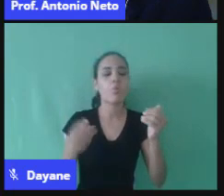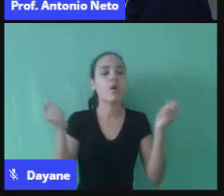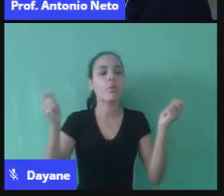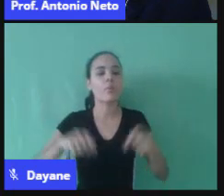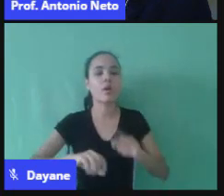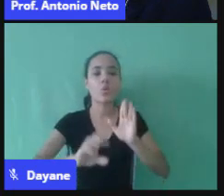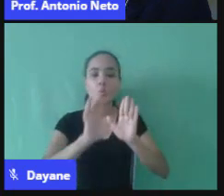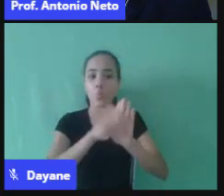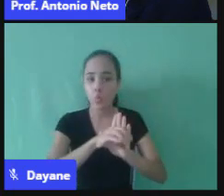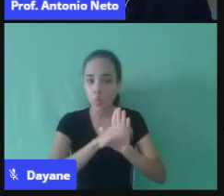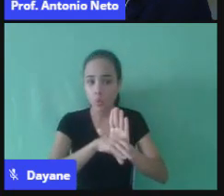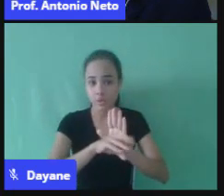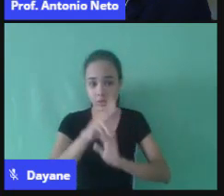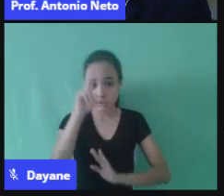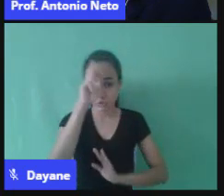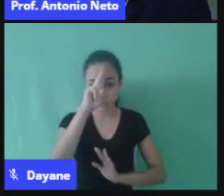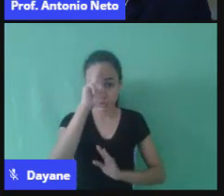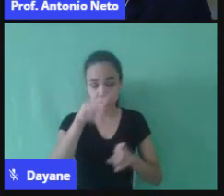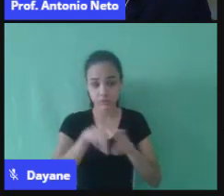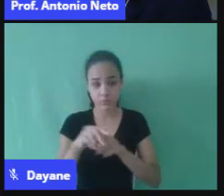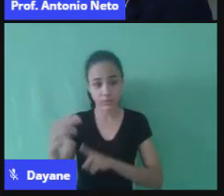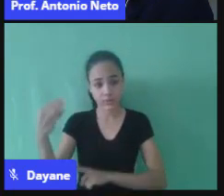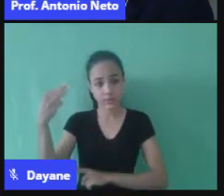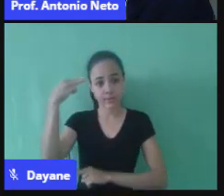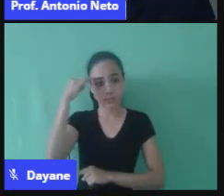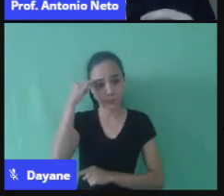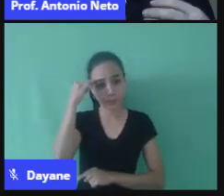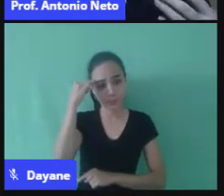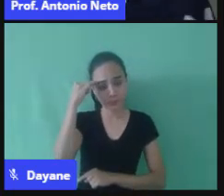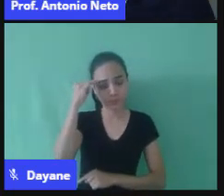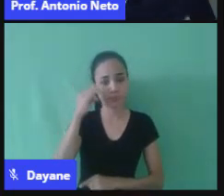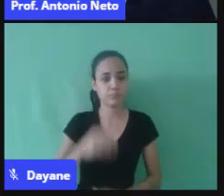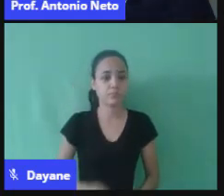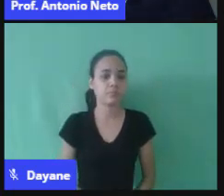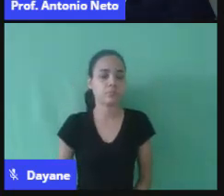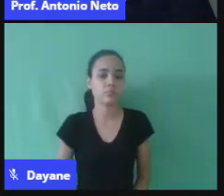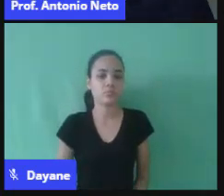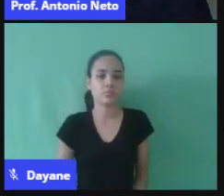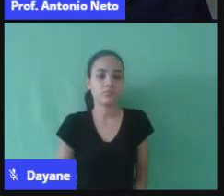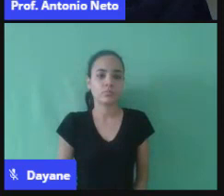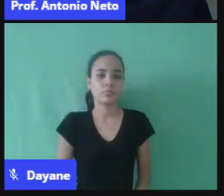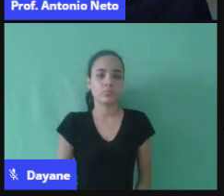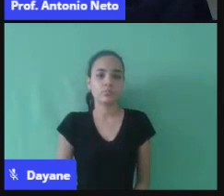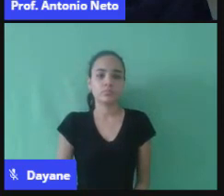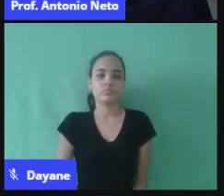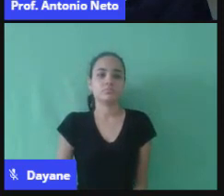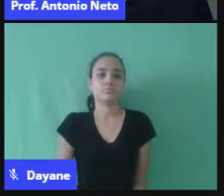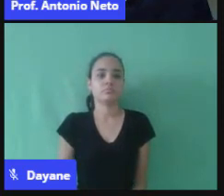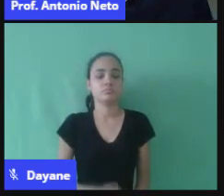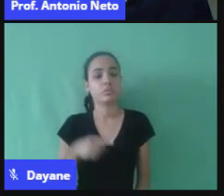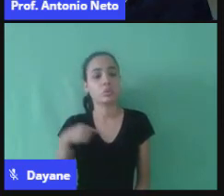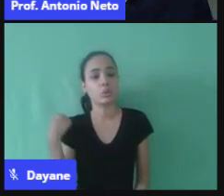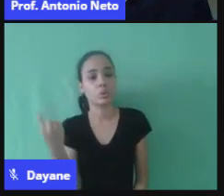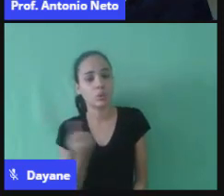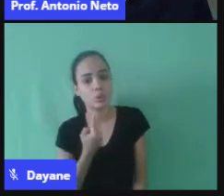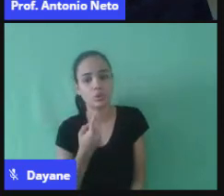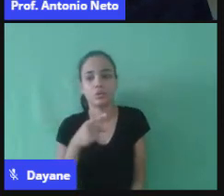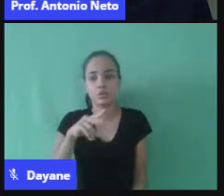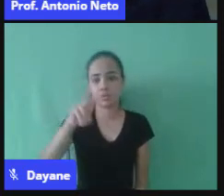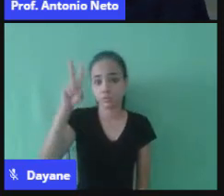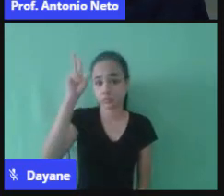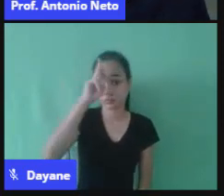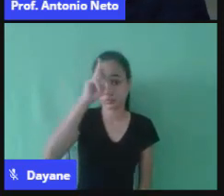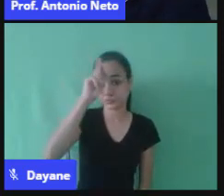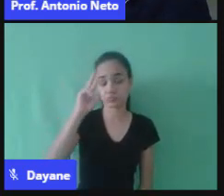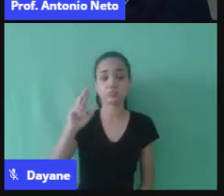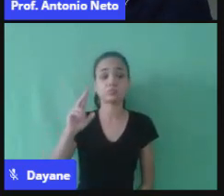a memória. Oi? Sobretudo na nossa história, né, campograndense, né? Eu acredito. É exatamente